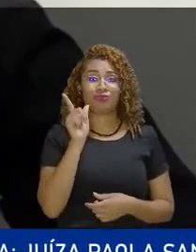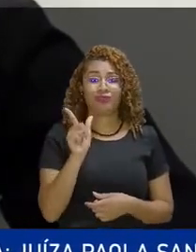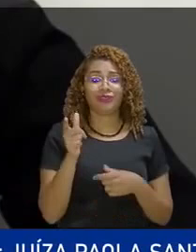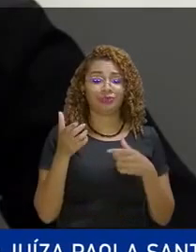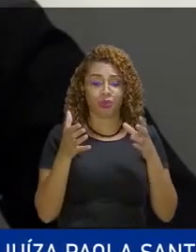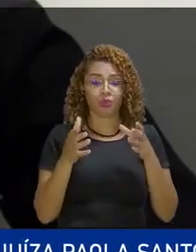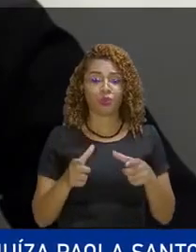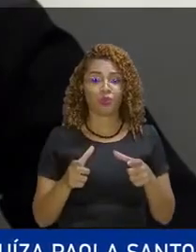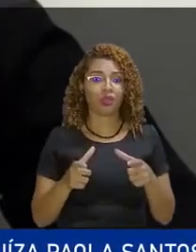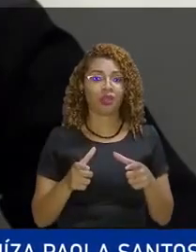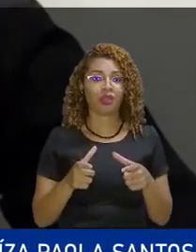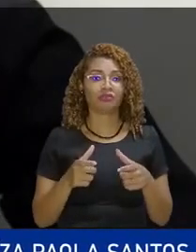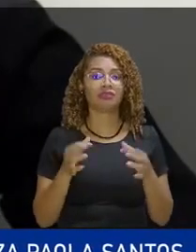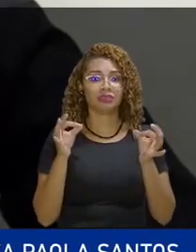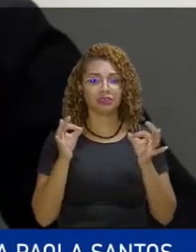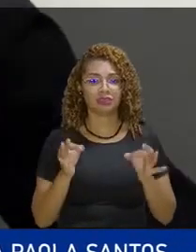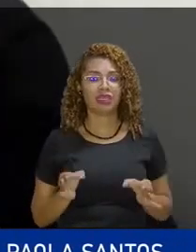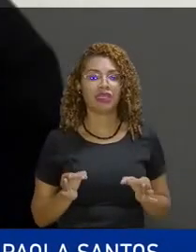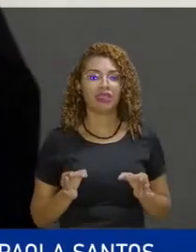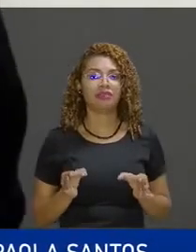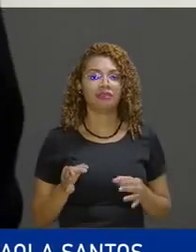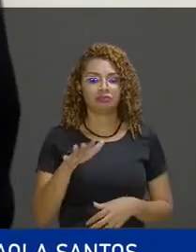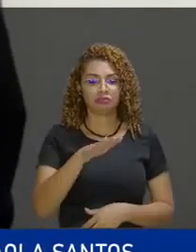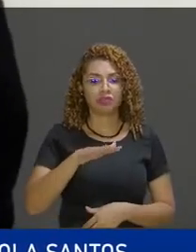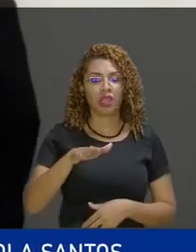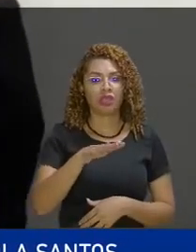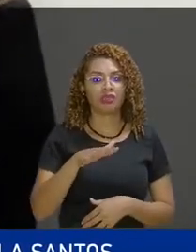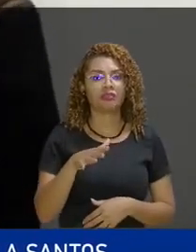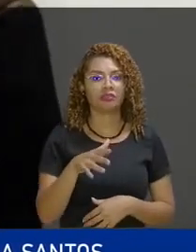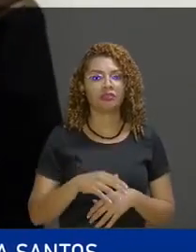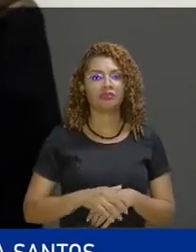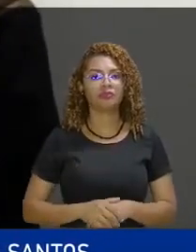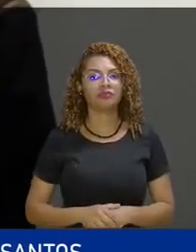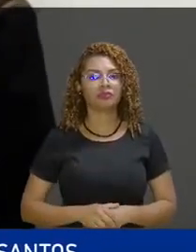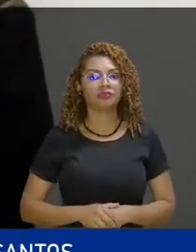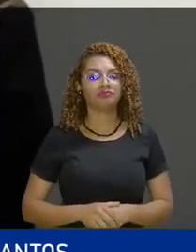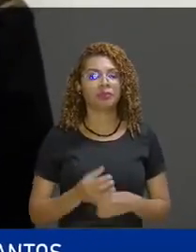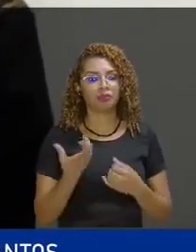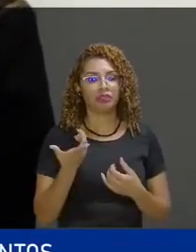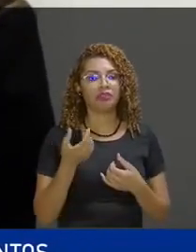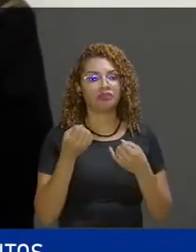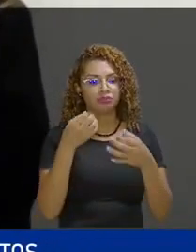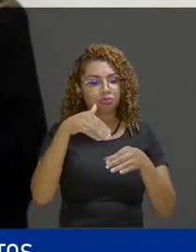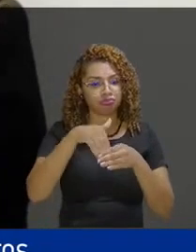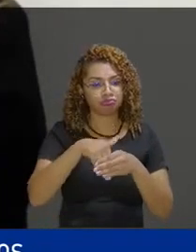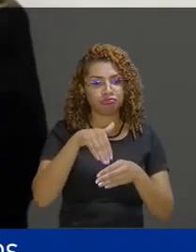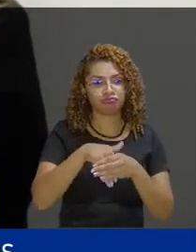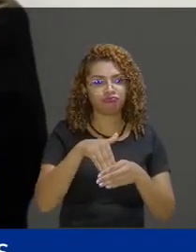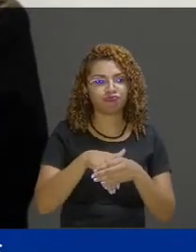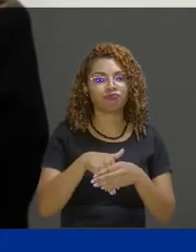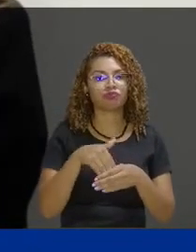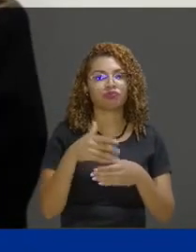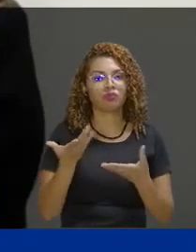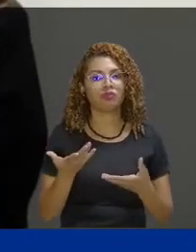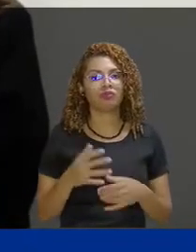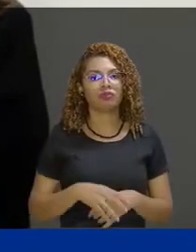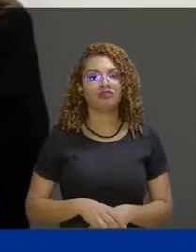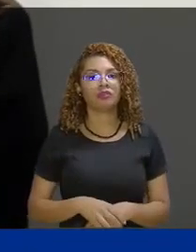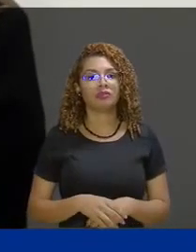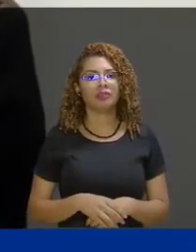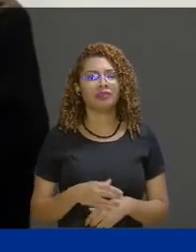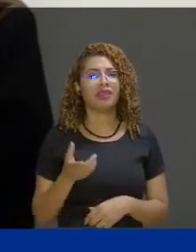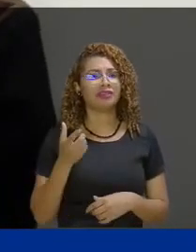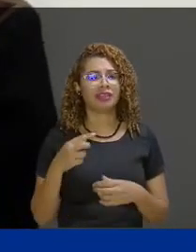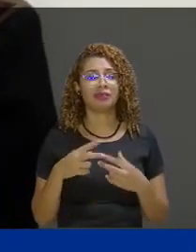reservado para que eu pudesse, né, poder participar da sessão sem prejudicar, né, o voto e o entendimento de vocês. Está bem complicado